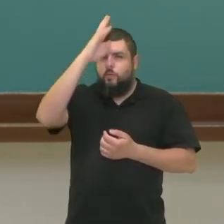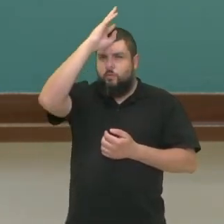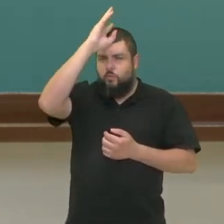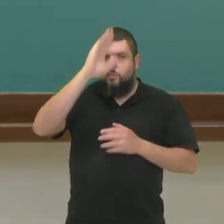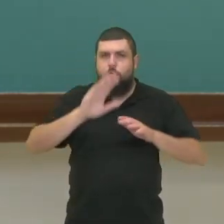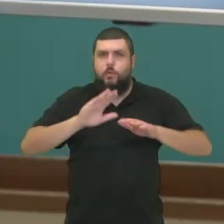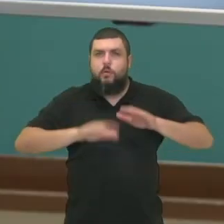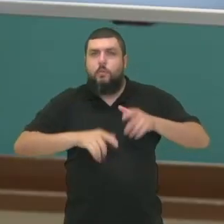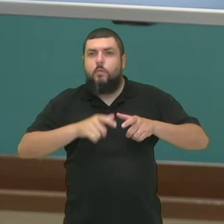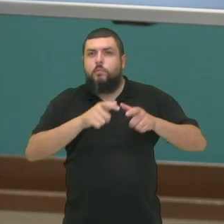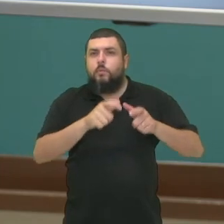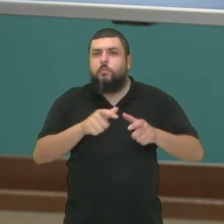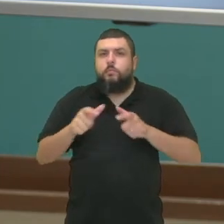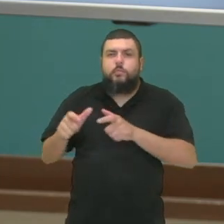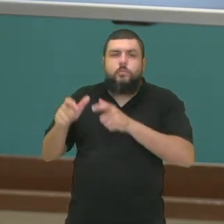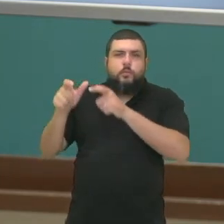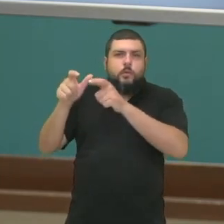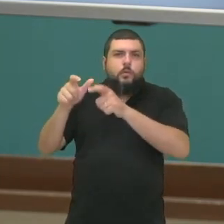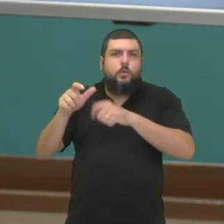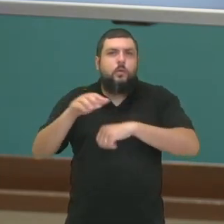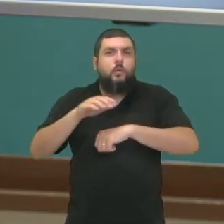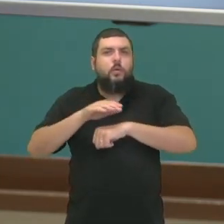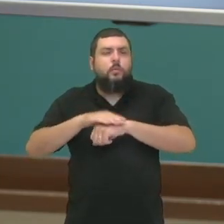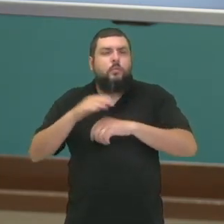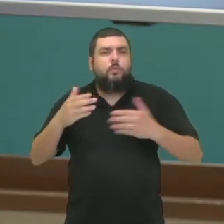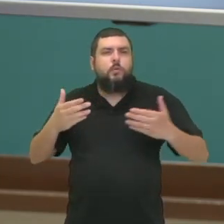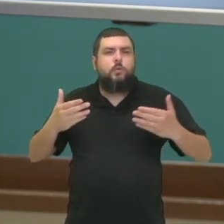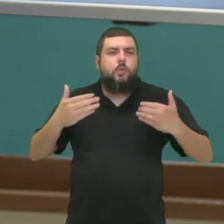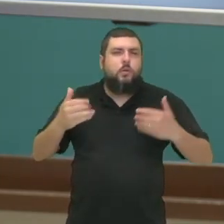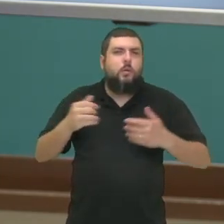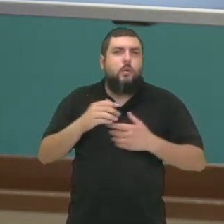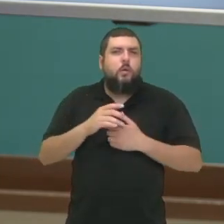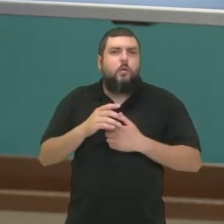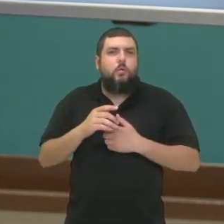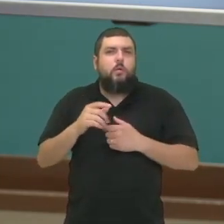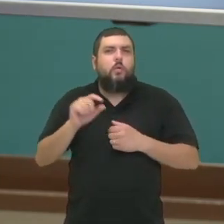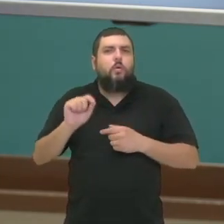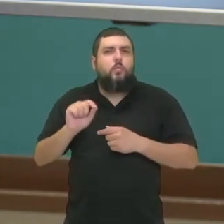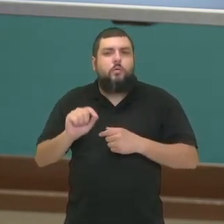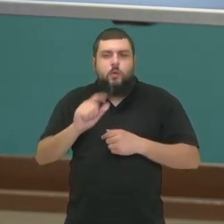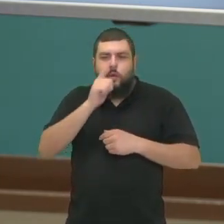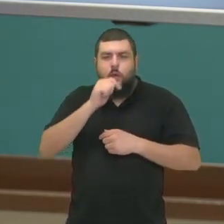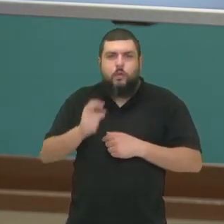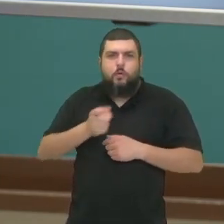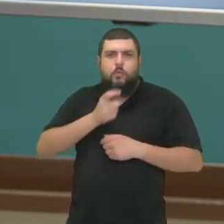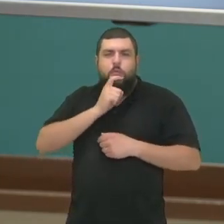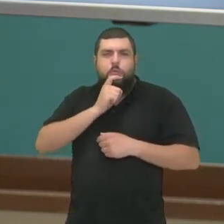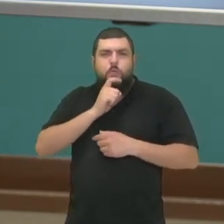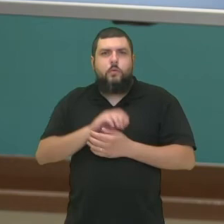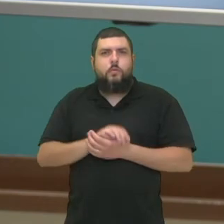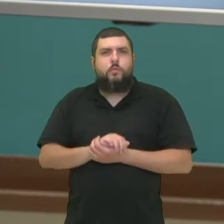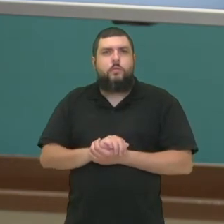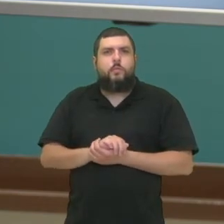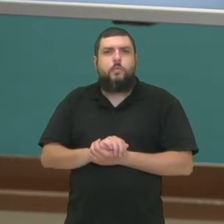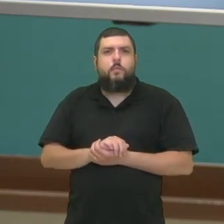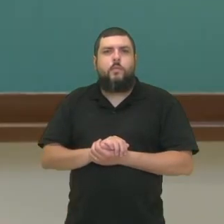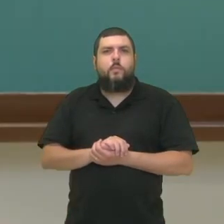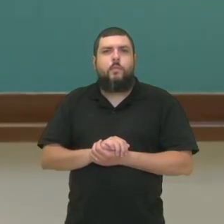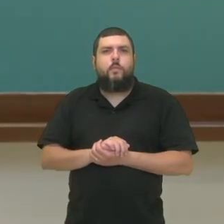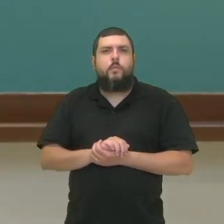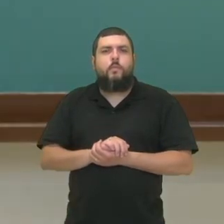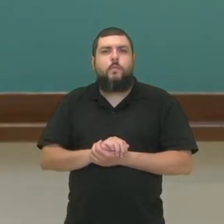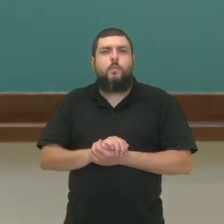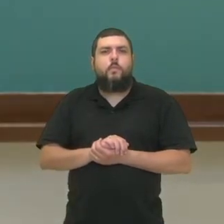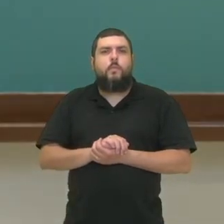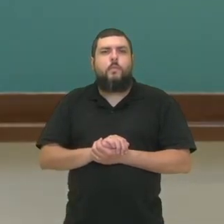muito grande. Dependendo da região mais quente, não precisaria, poderia ser a água fria. Aí dava-se o termo de frigidae. Se fosse uma região